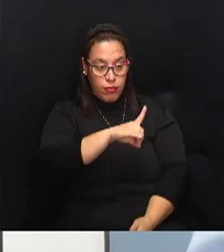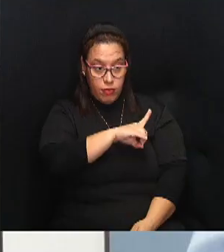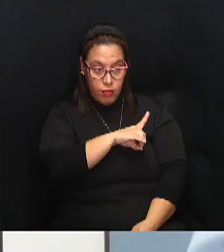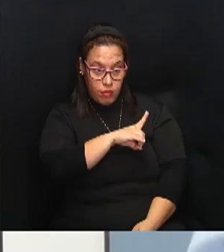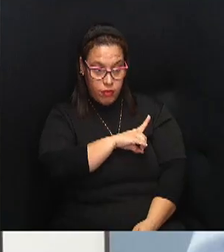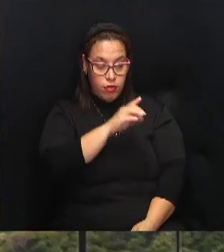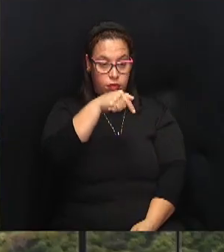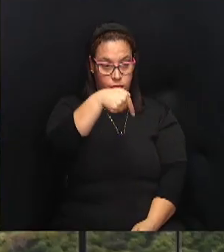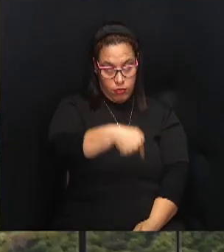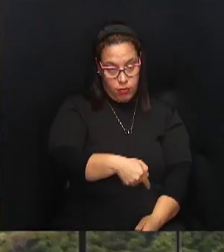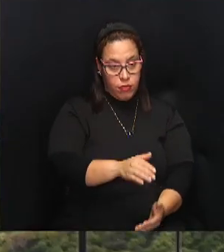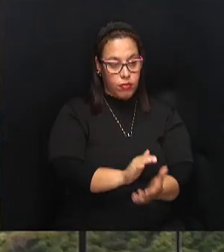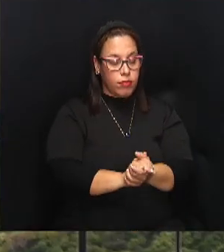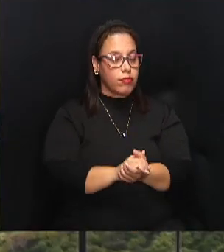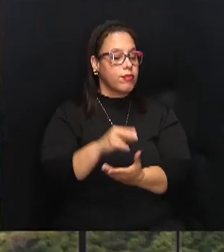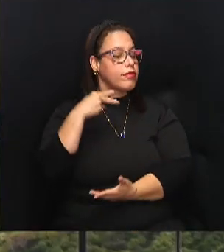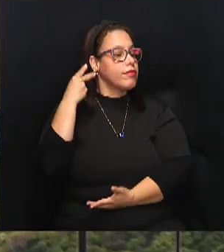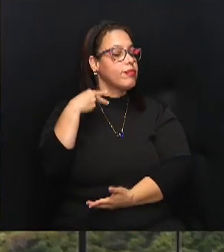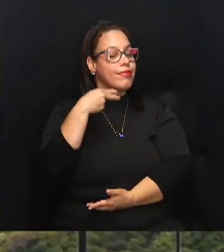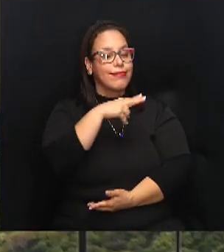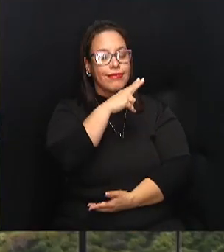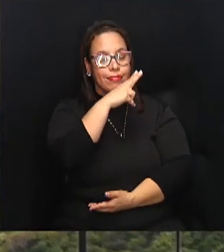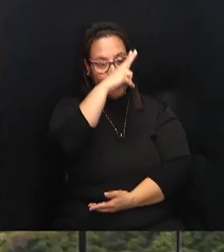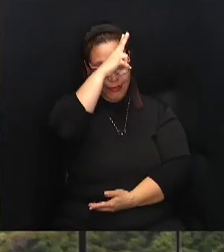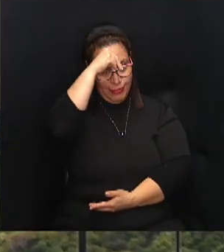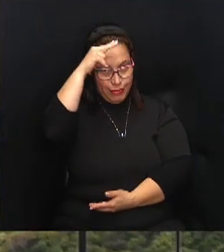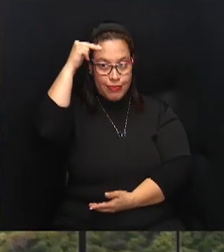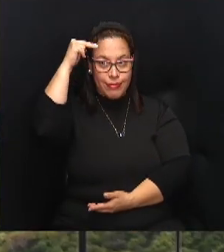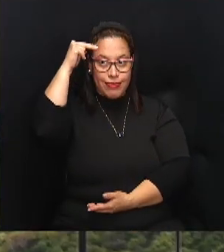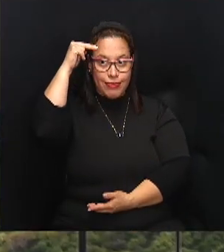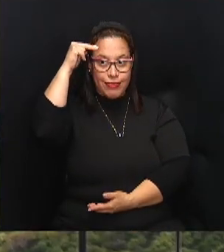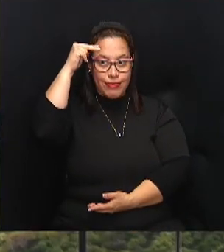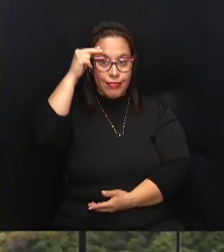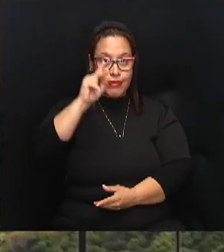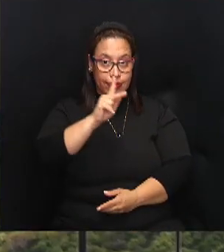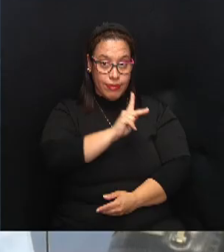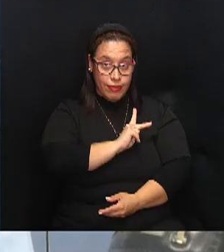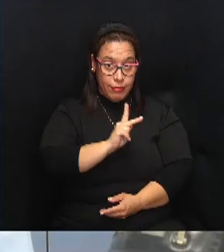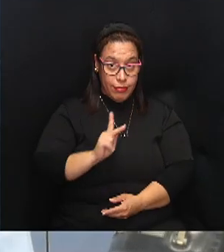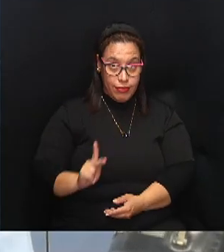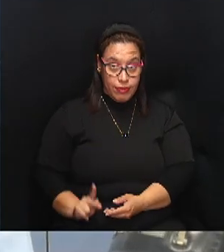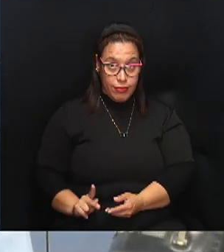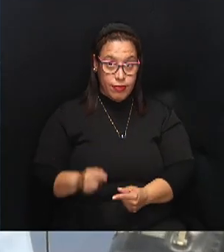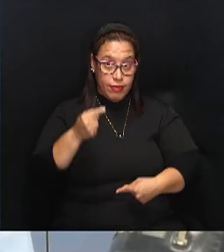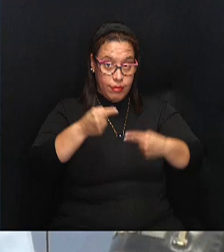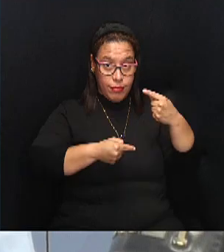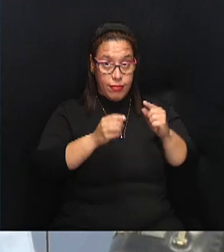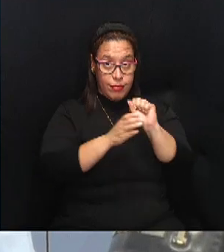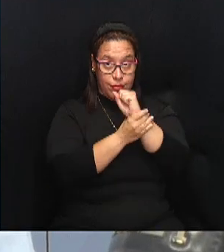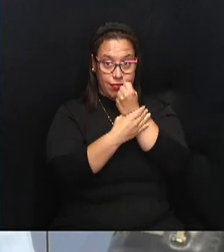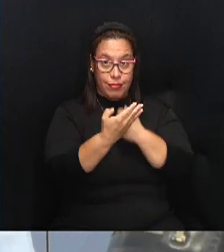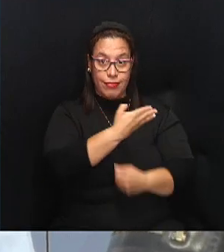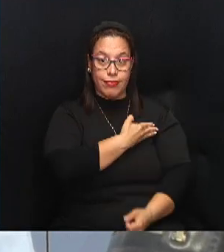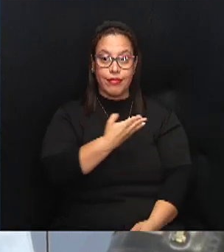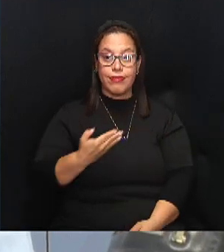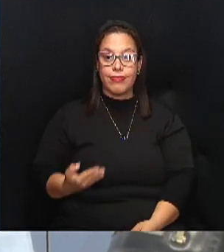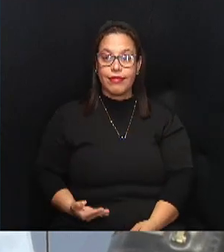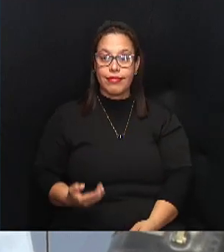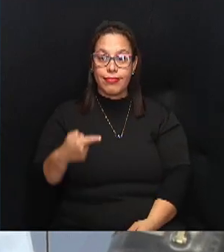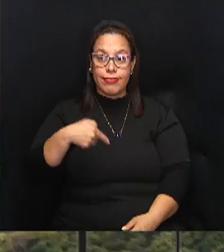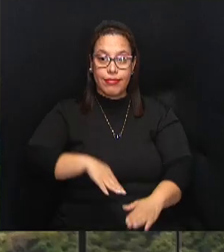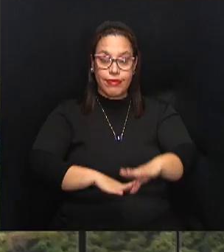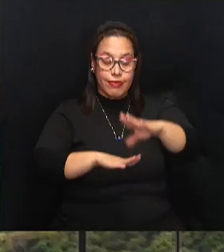no município, o vereador Nick Schneider, ele que é o presidente da Comissão Permanente para os Assuntos de Segurança Pública aqui da